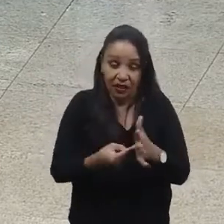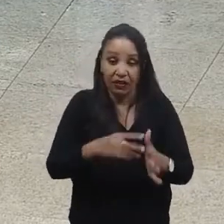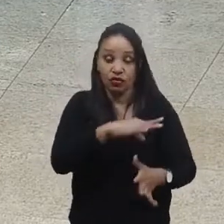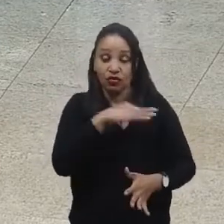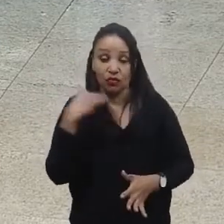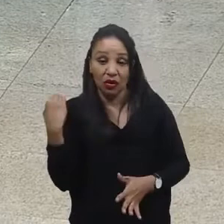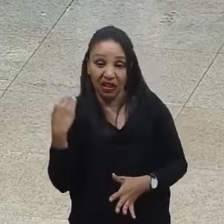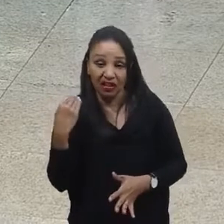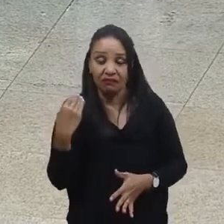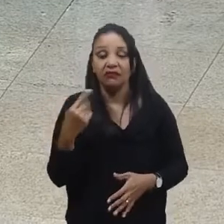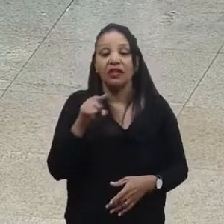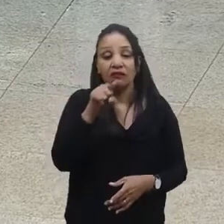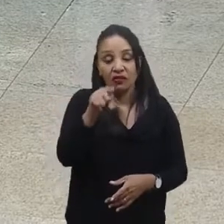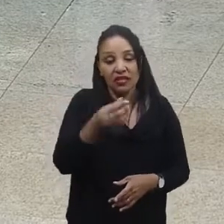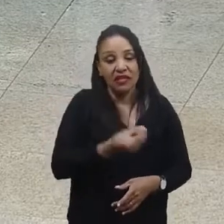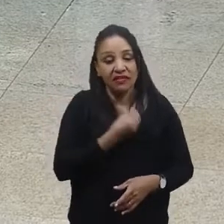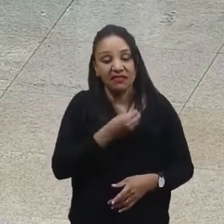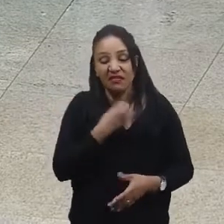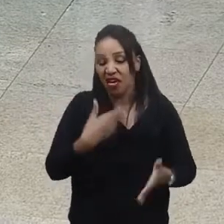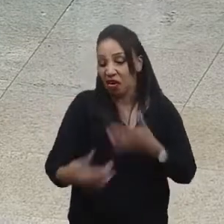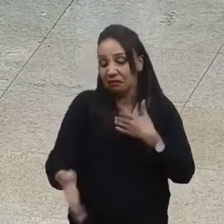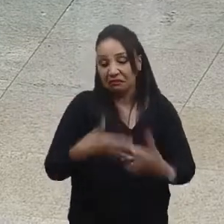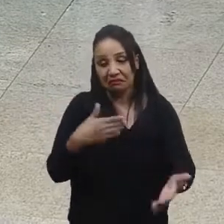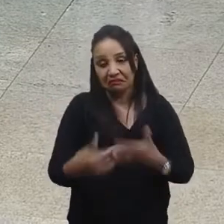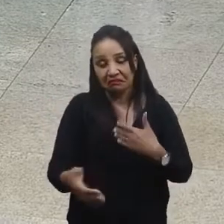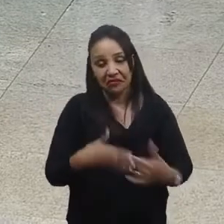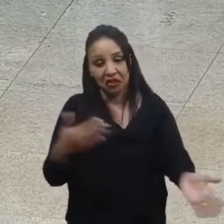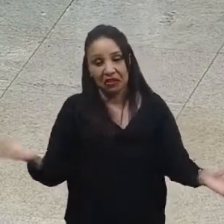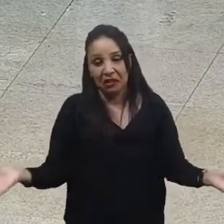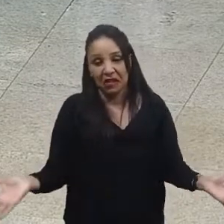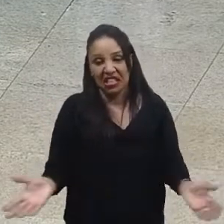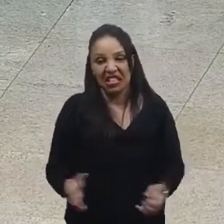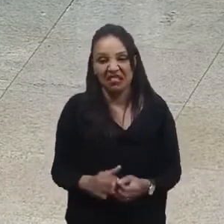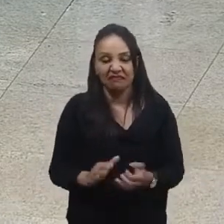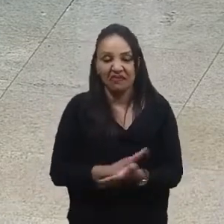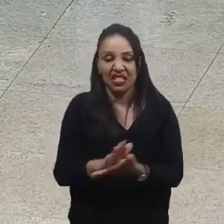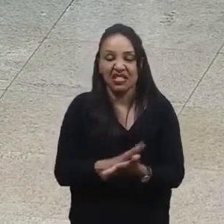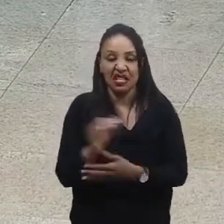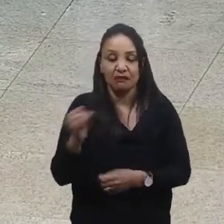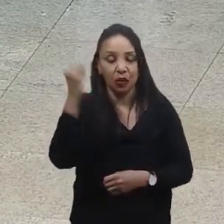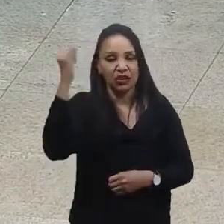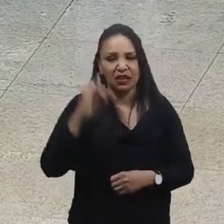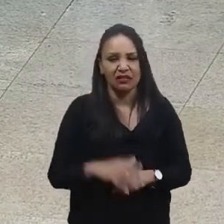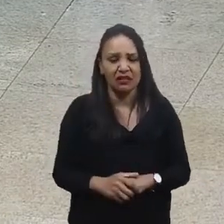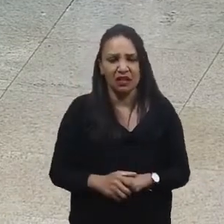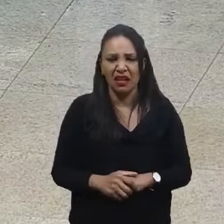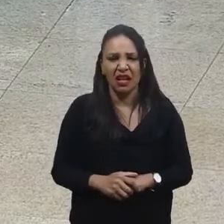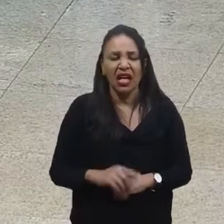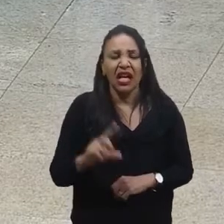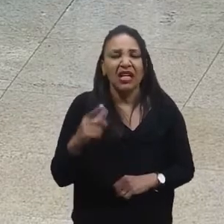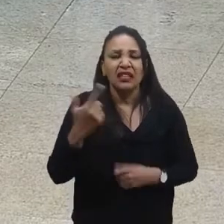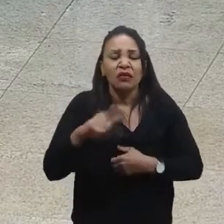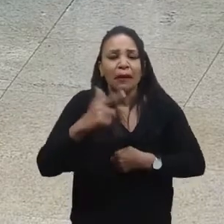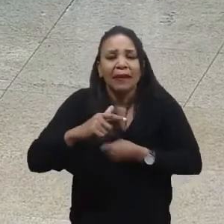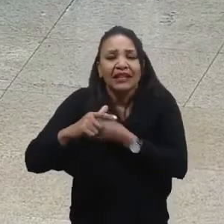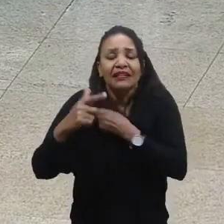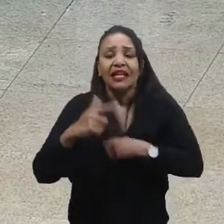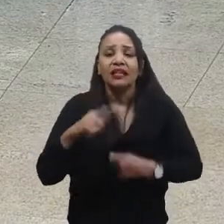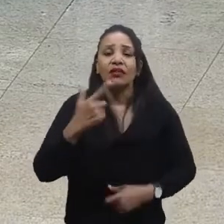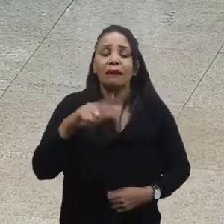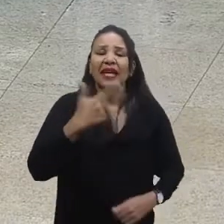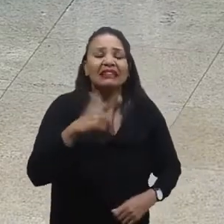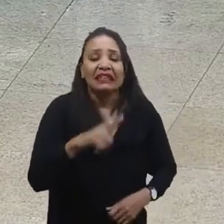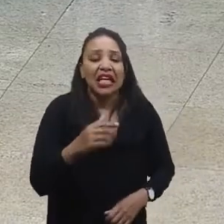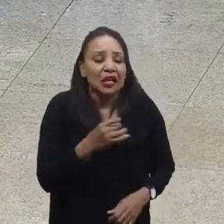mas a certeza do fim não é para nos aterrorizar e não amedronta não jamais é para tornar a